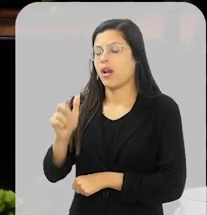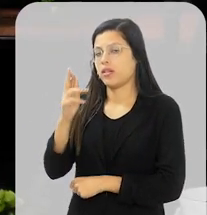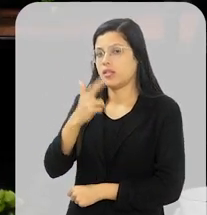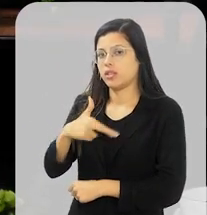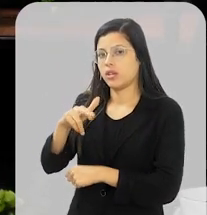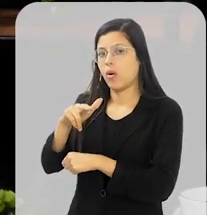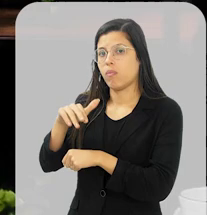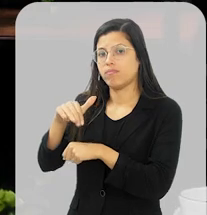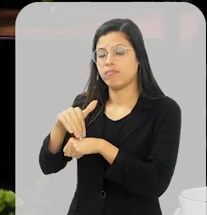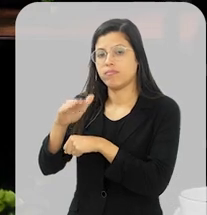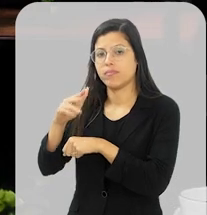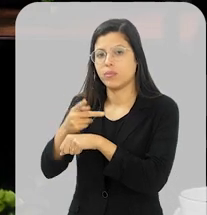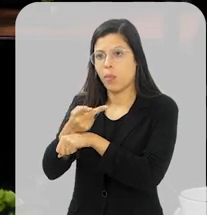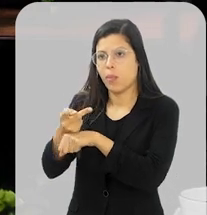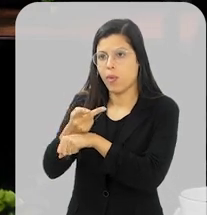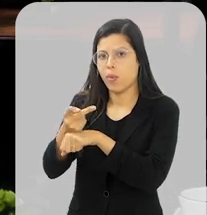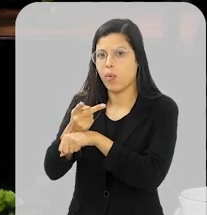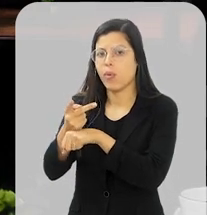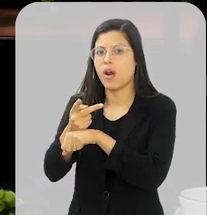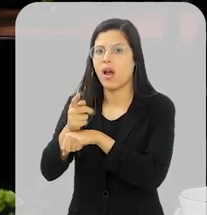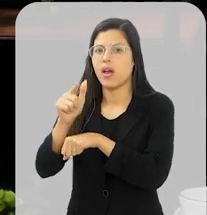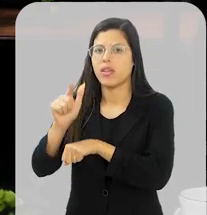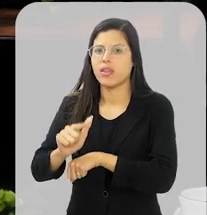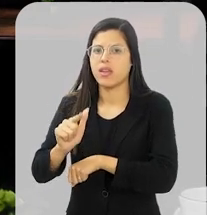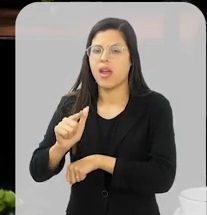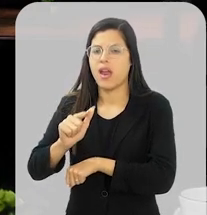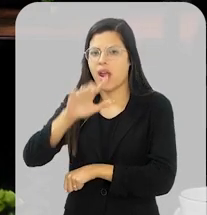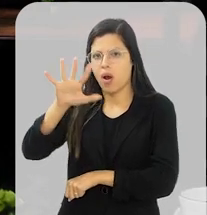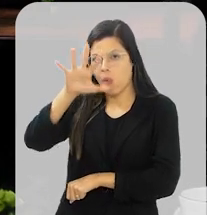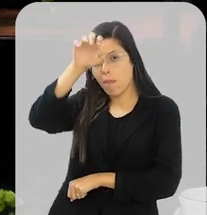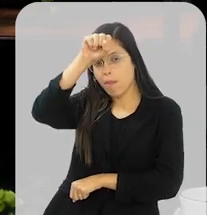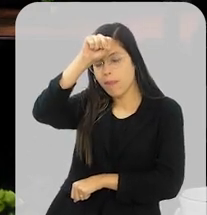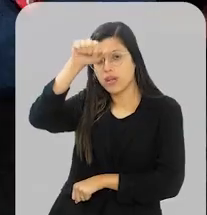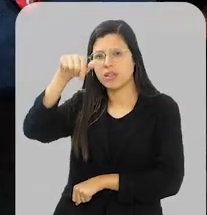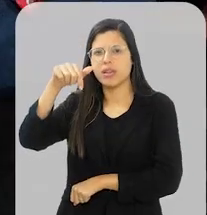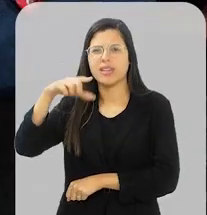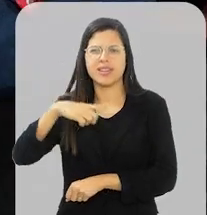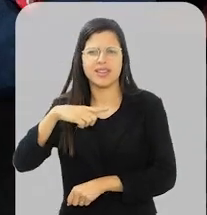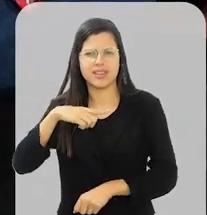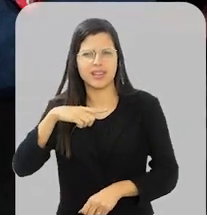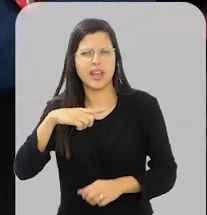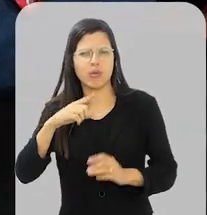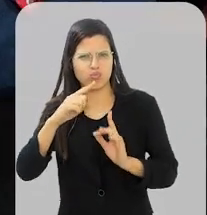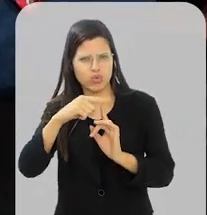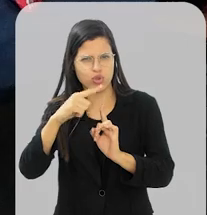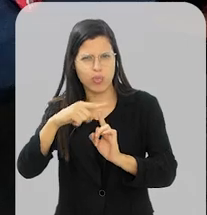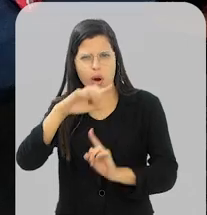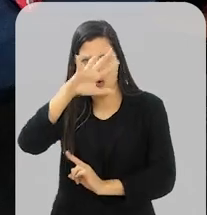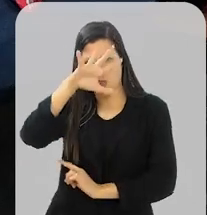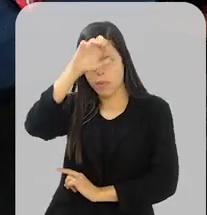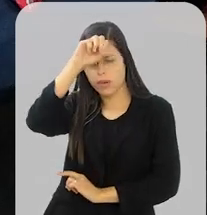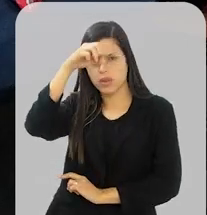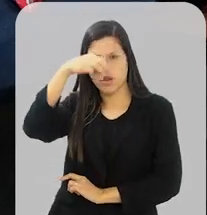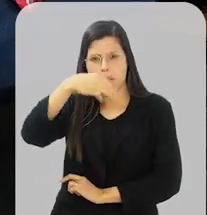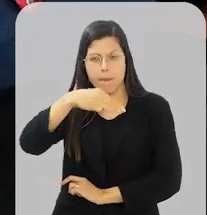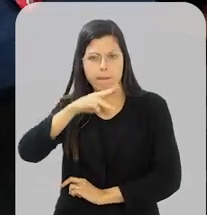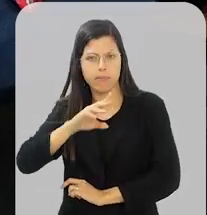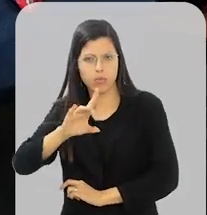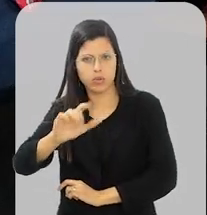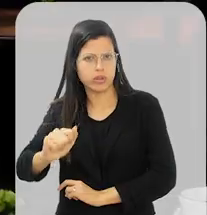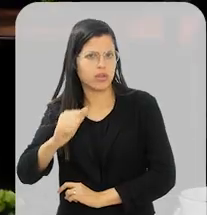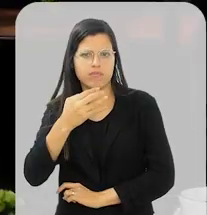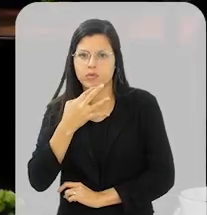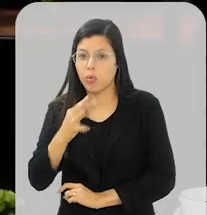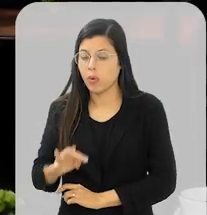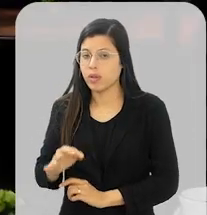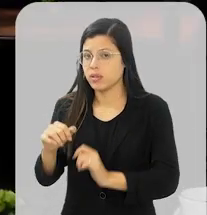até um segmento, né, na Expo Religião, que é Umbanda Muda. Isso. Isso, que eu também não conhecia, a gente fez uma pesquisa